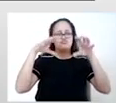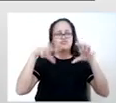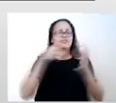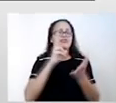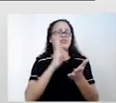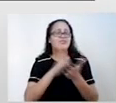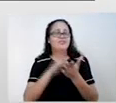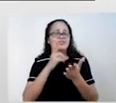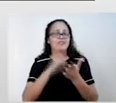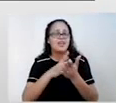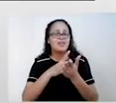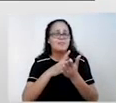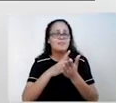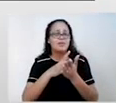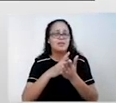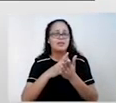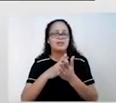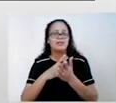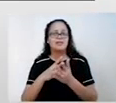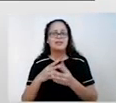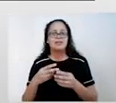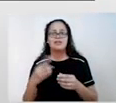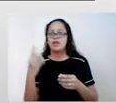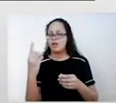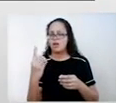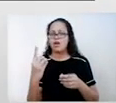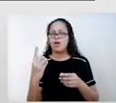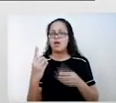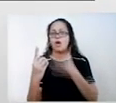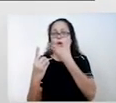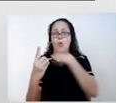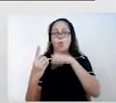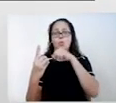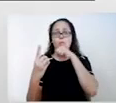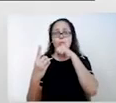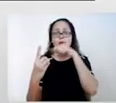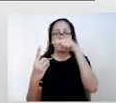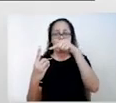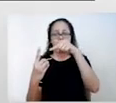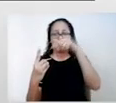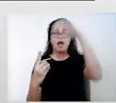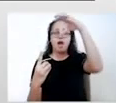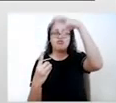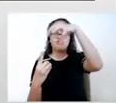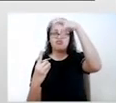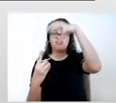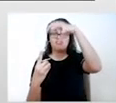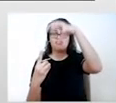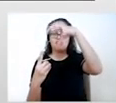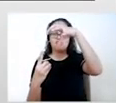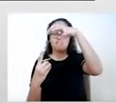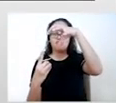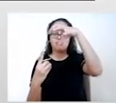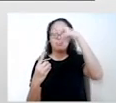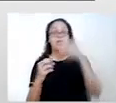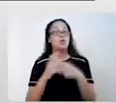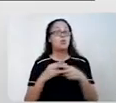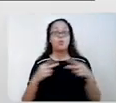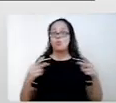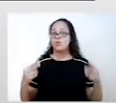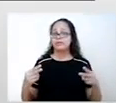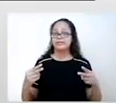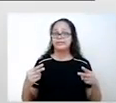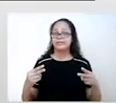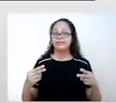sempre chovendo na cabeça dele. Então, olha, nós vamos ter mais alguns trechos inacreditáveis aqui. Então, a gente viu